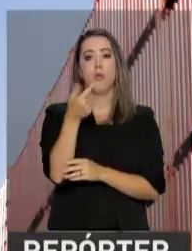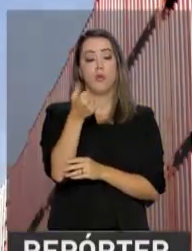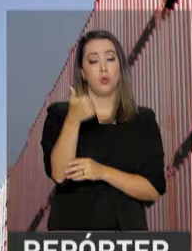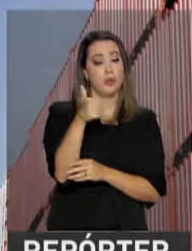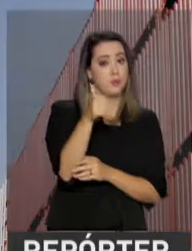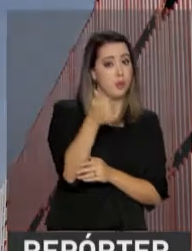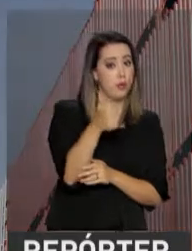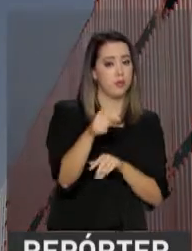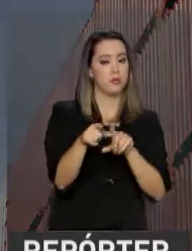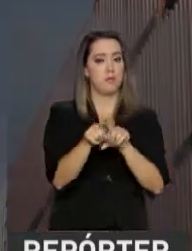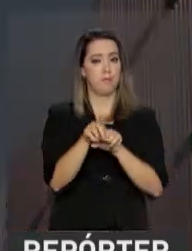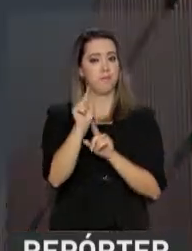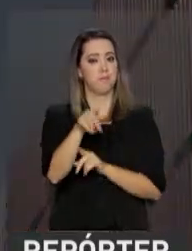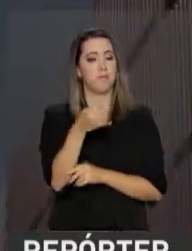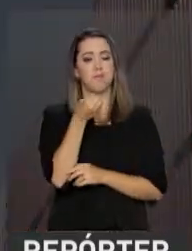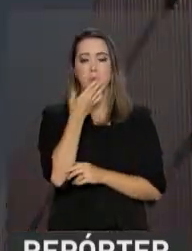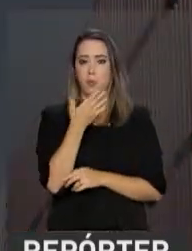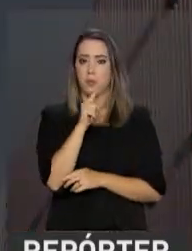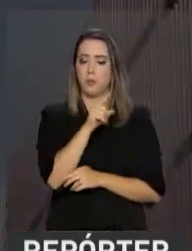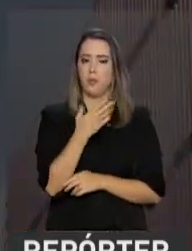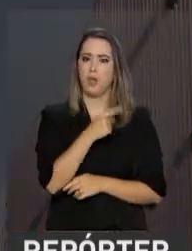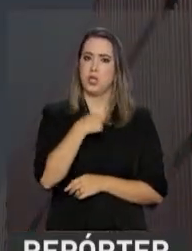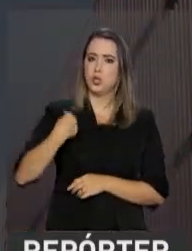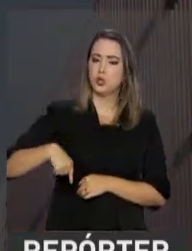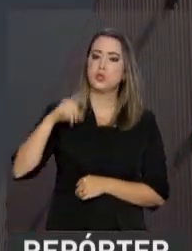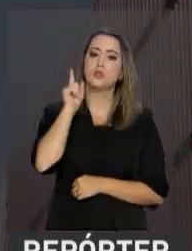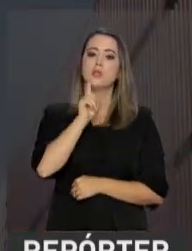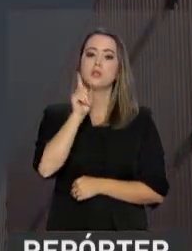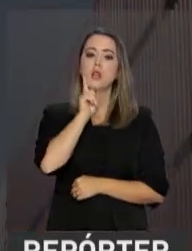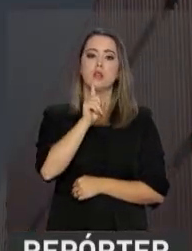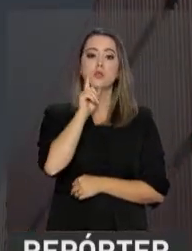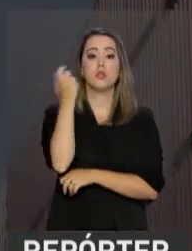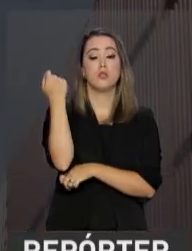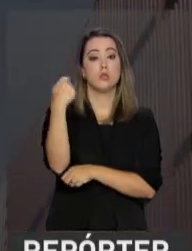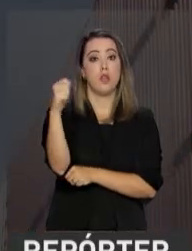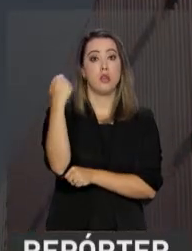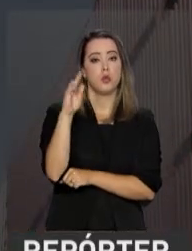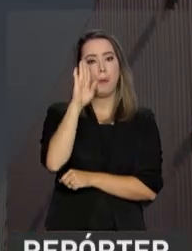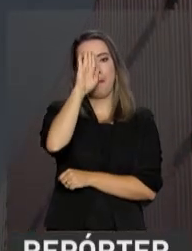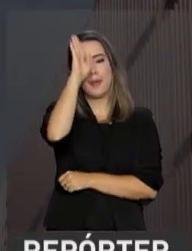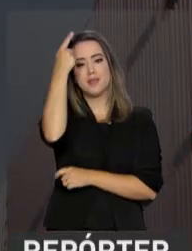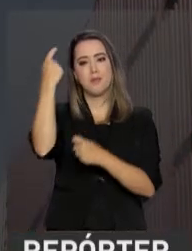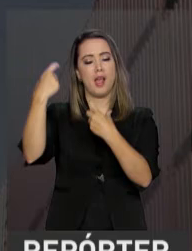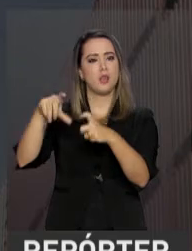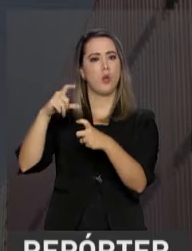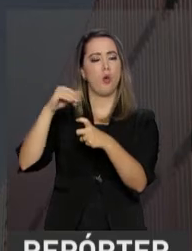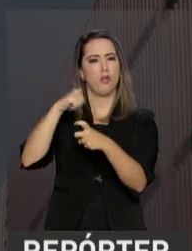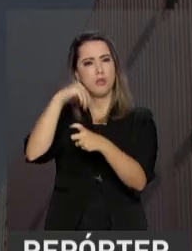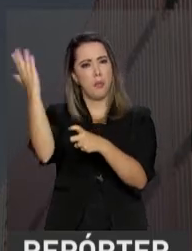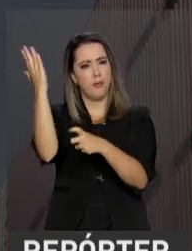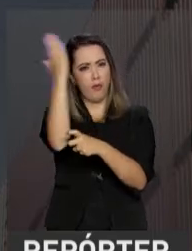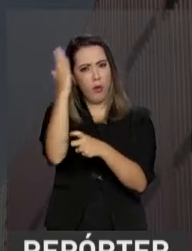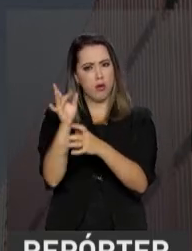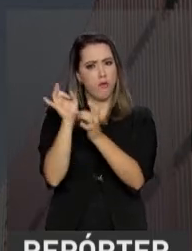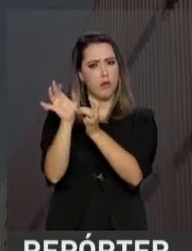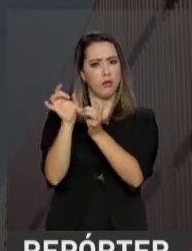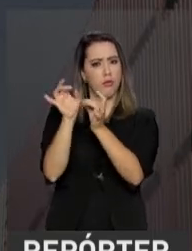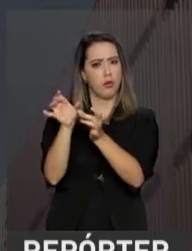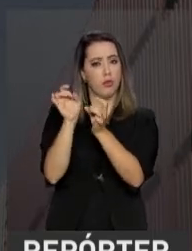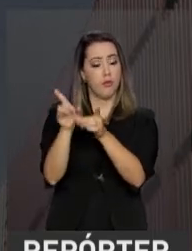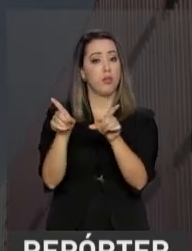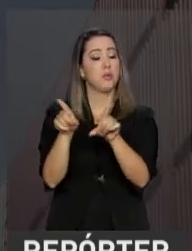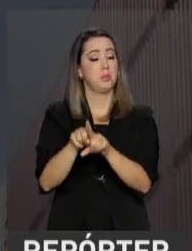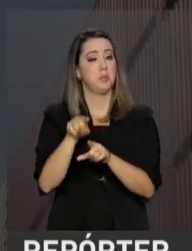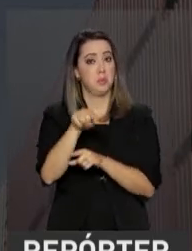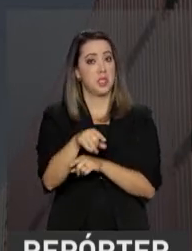china estados unidos e argentina continuam os principais parceiros comerciais do brasil mas houve considerável aumento nas